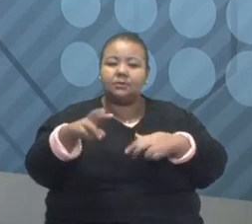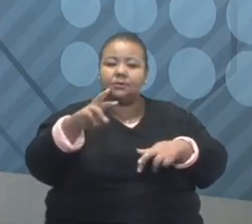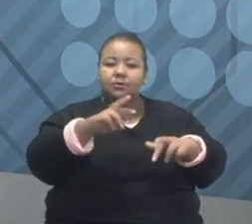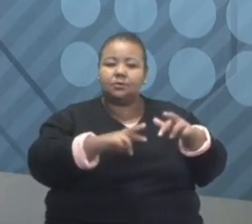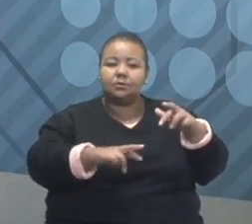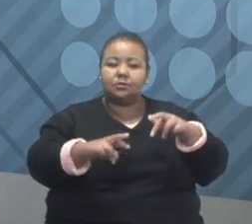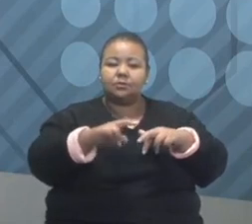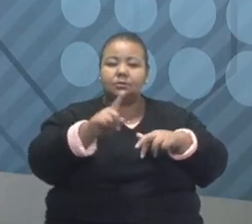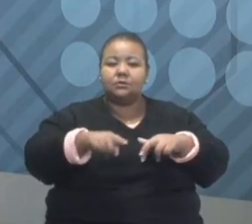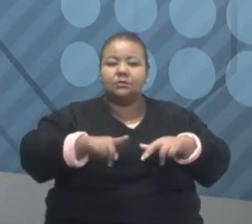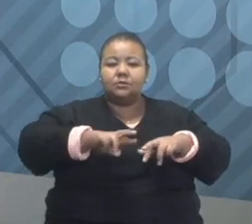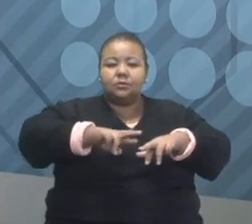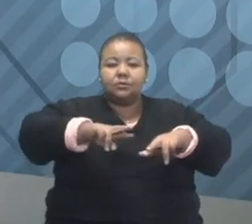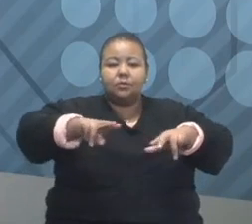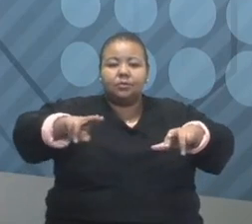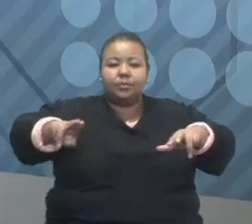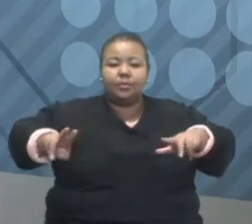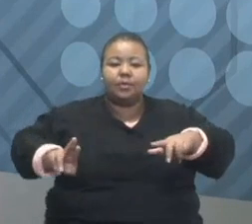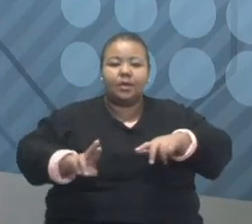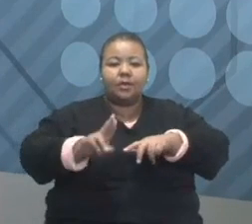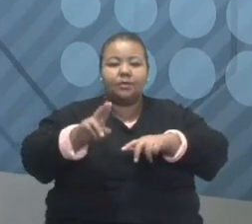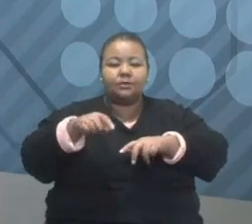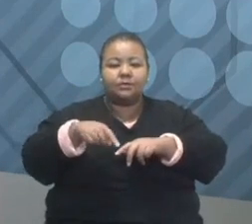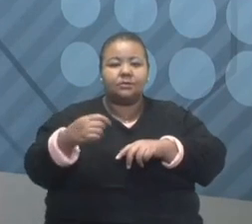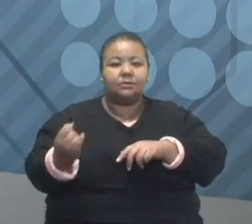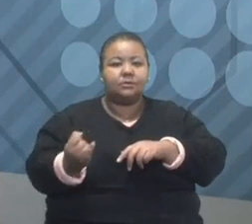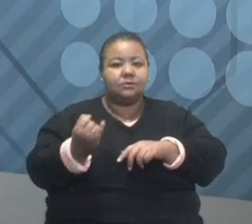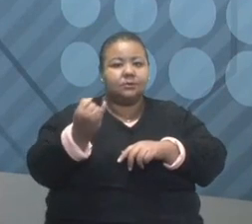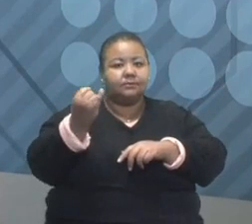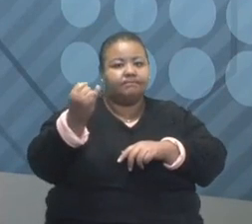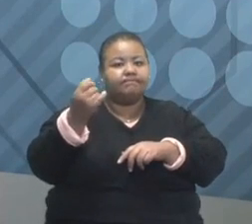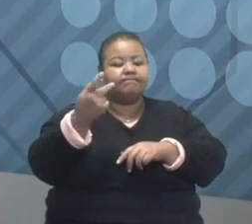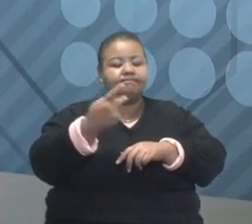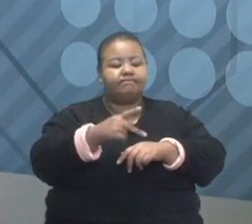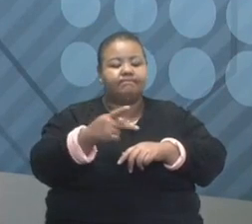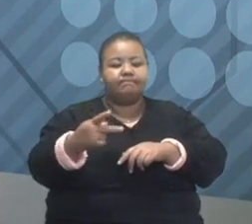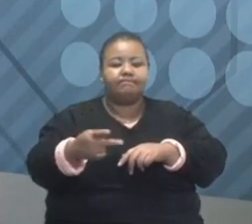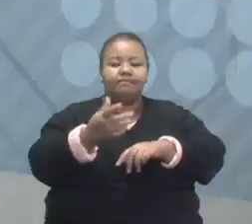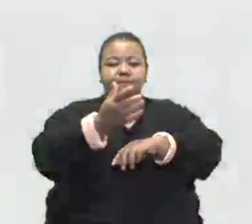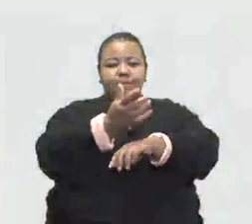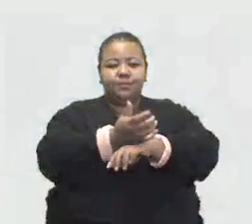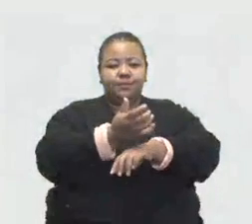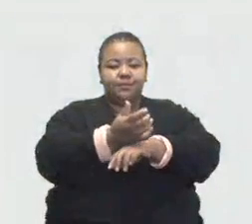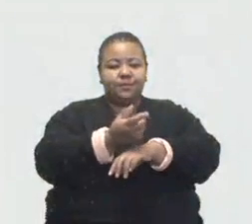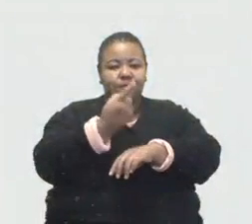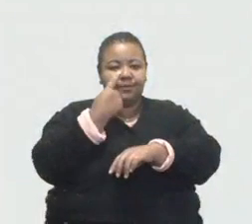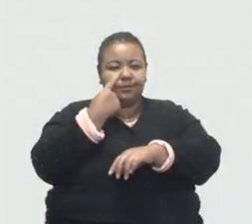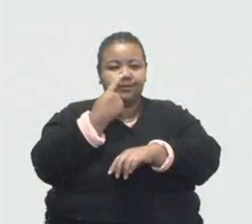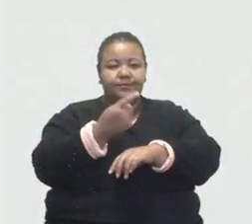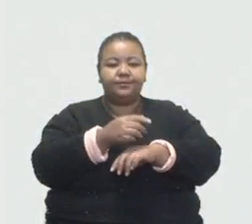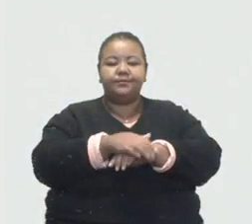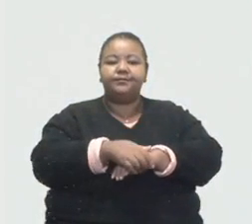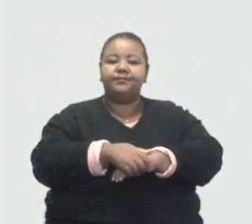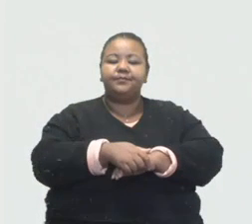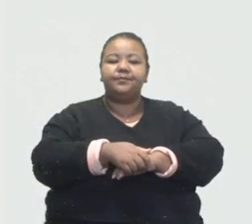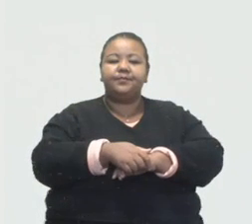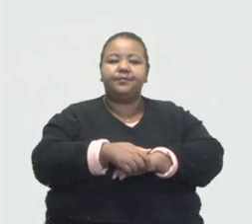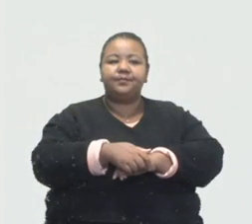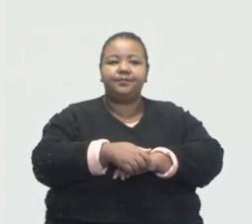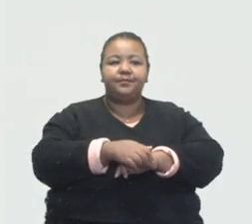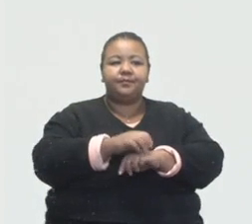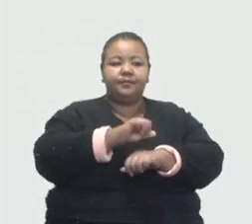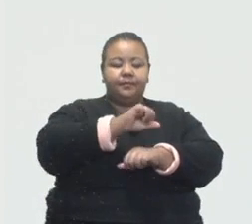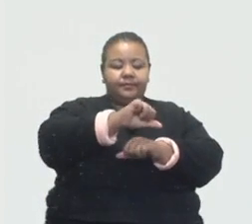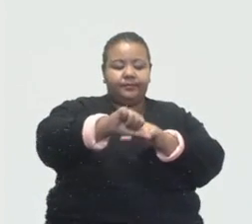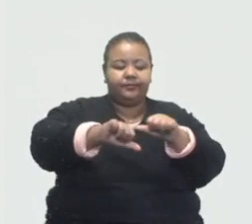suas diversas aplicações. Esse conceito é muito importante a várias áreas do conhecimento. Acompanhe os slides. As transformações